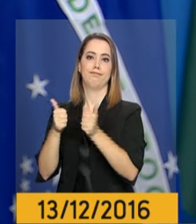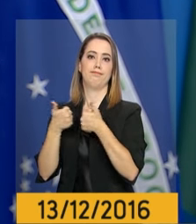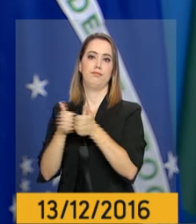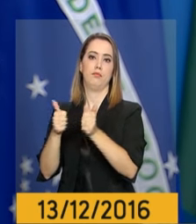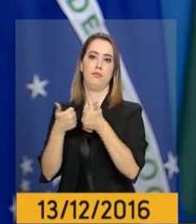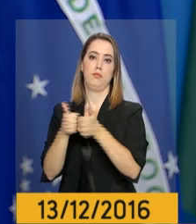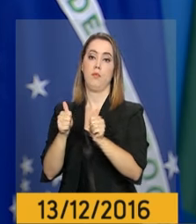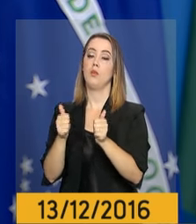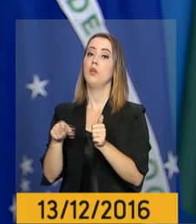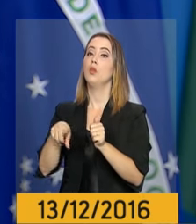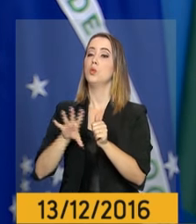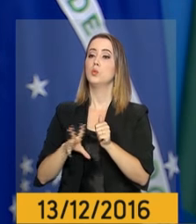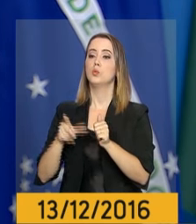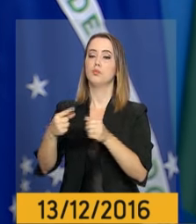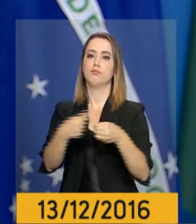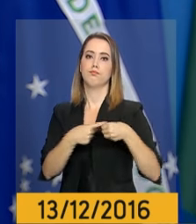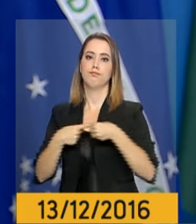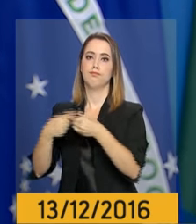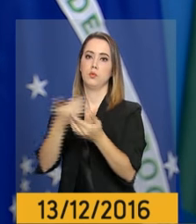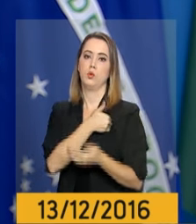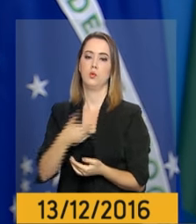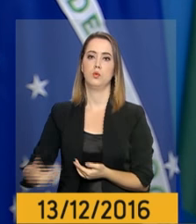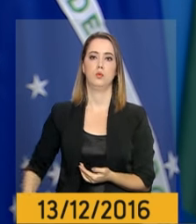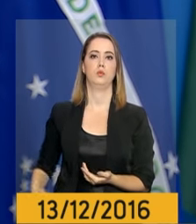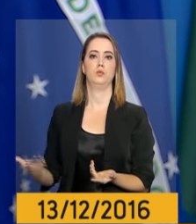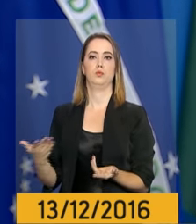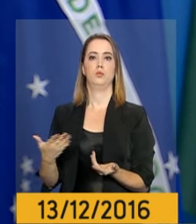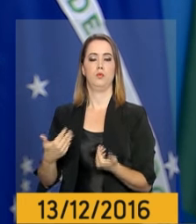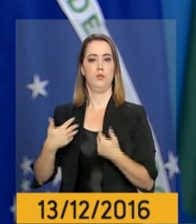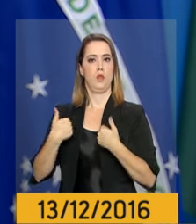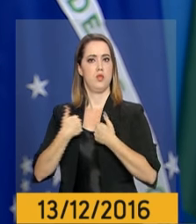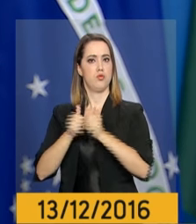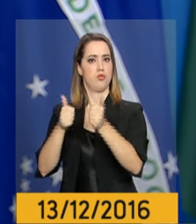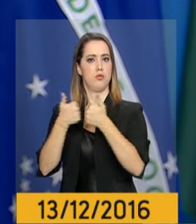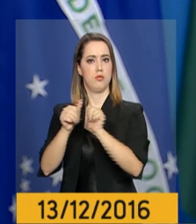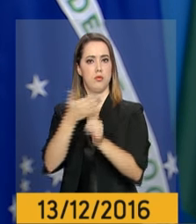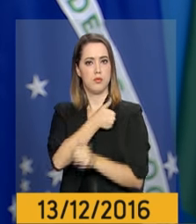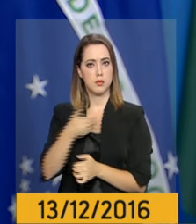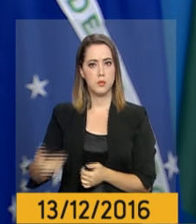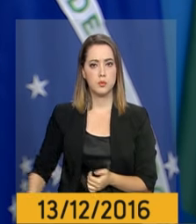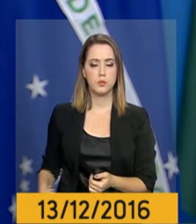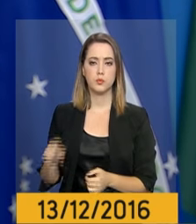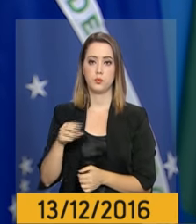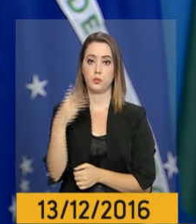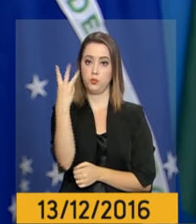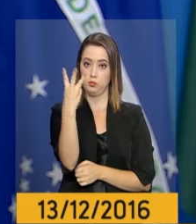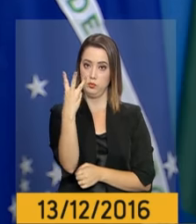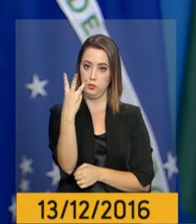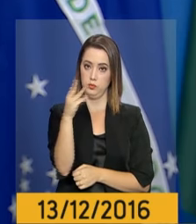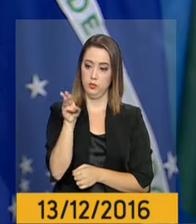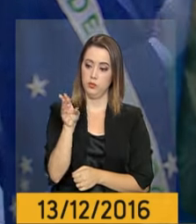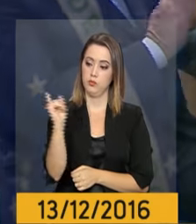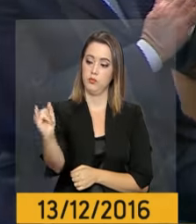a frota de ônibus e públicos, né, do transporte público no Brasil. R 3 bilhõesais.